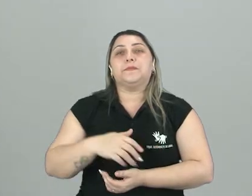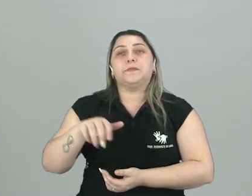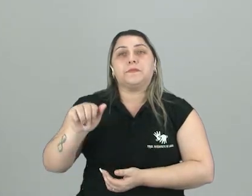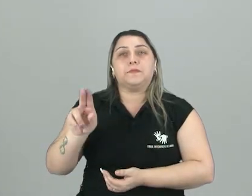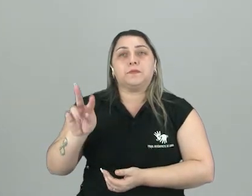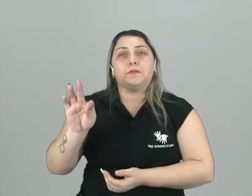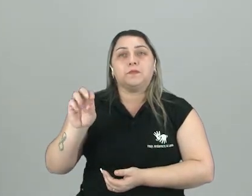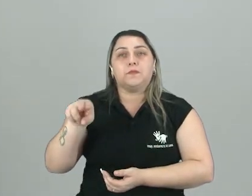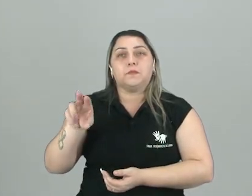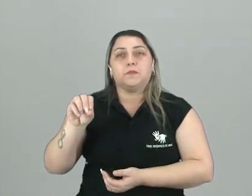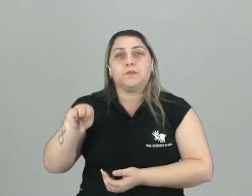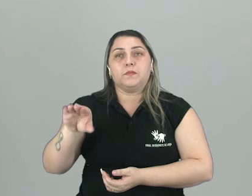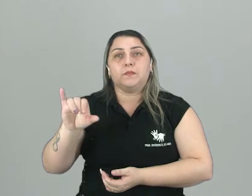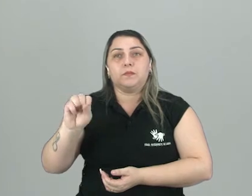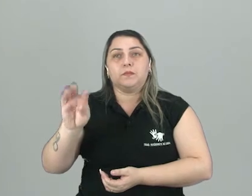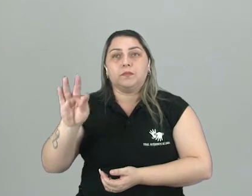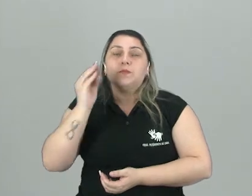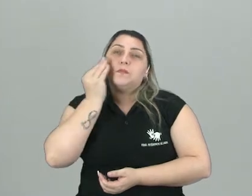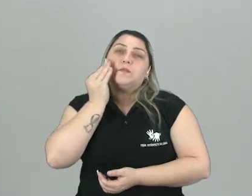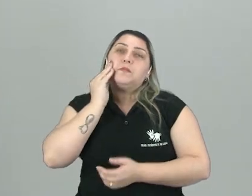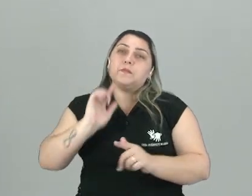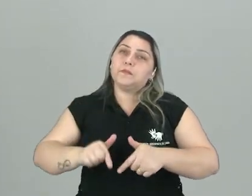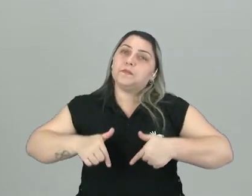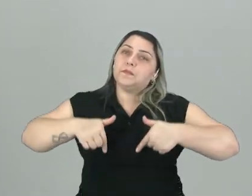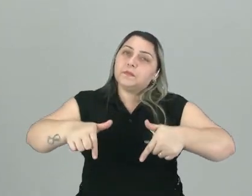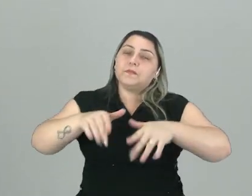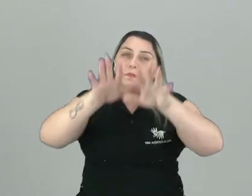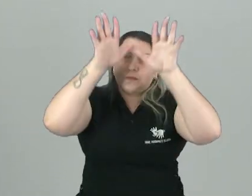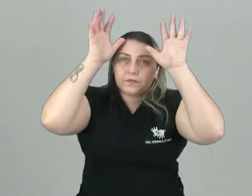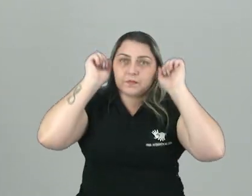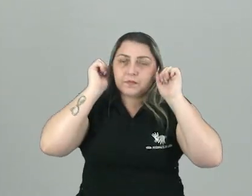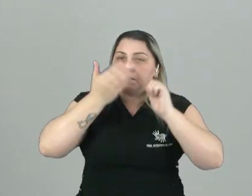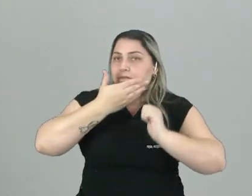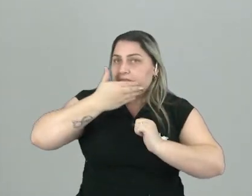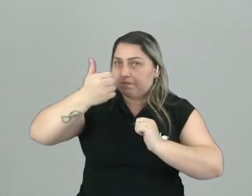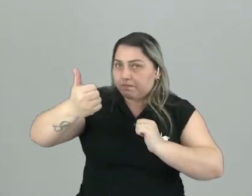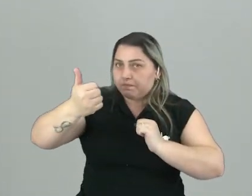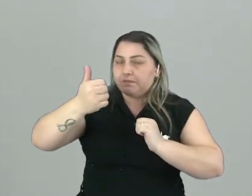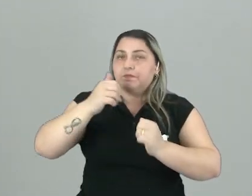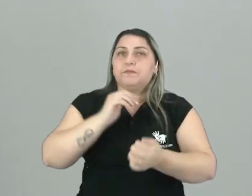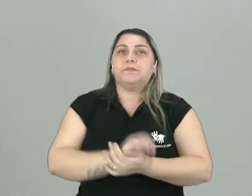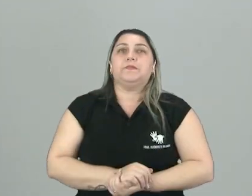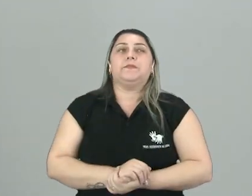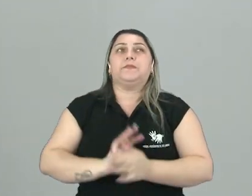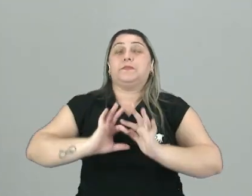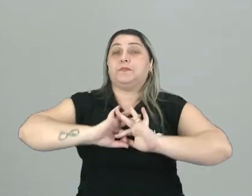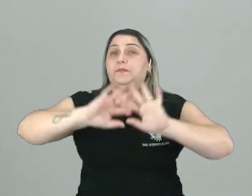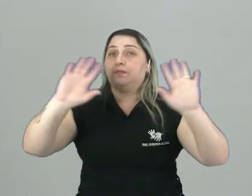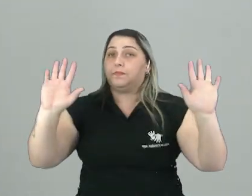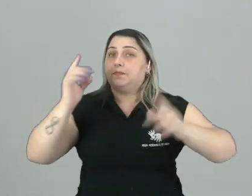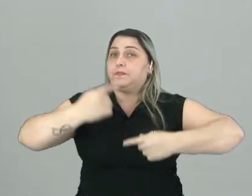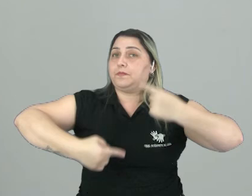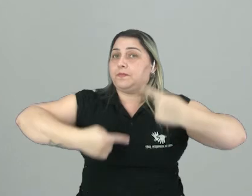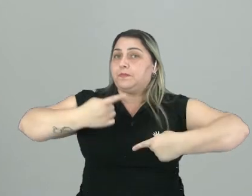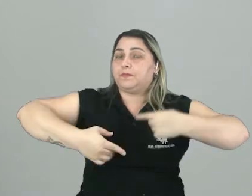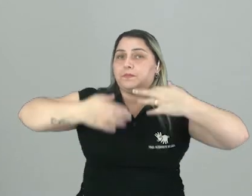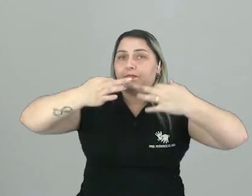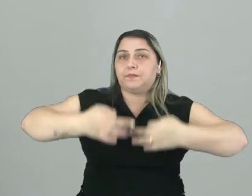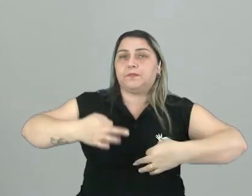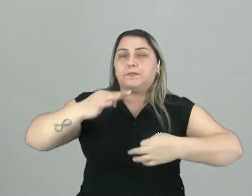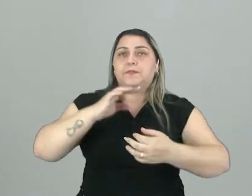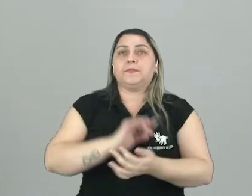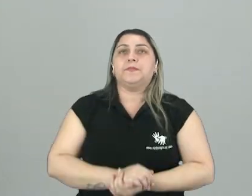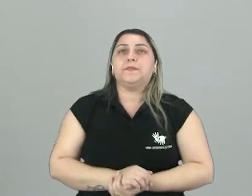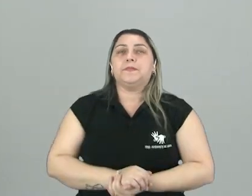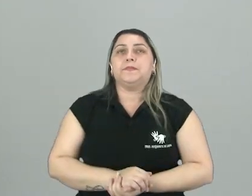que tentaram cada vez mais lutar por um Acre com independência política, certo?